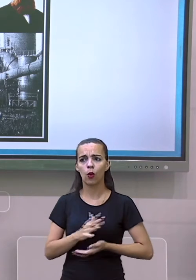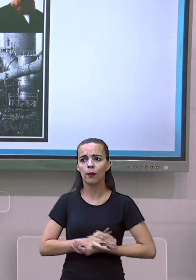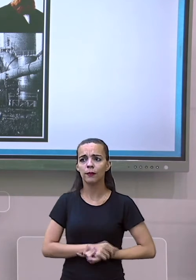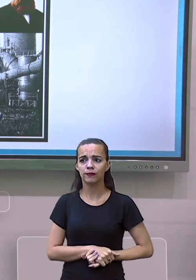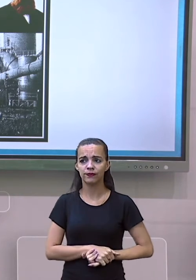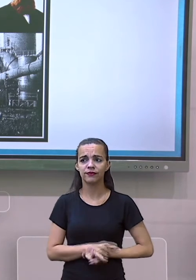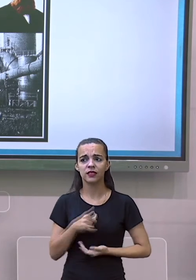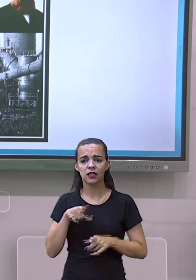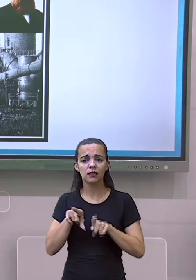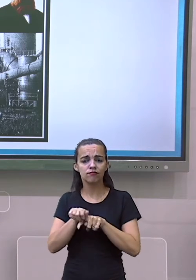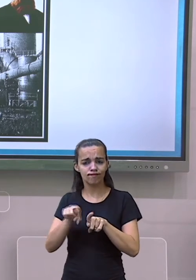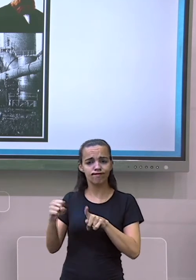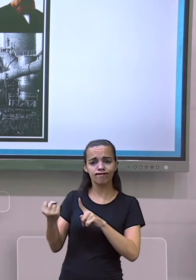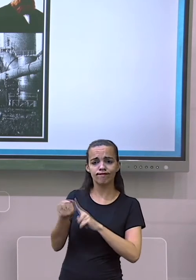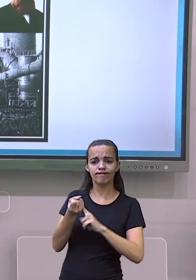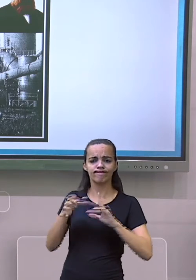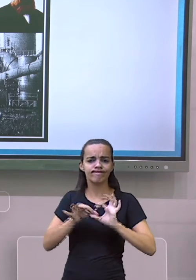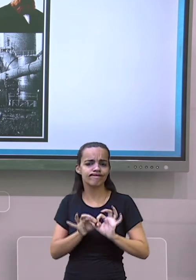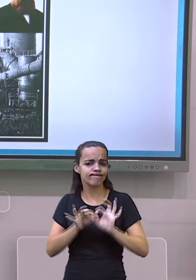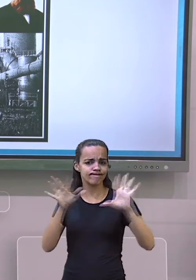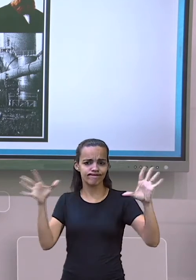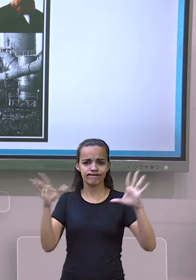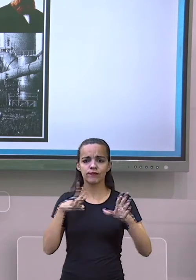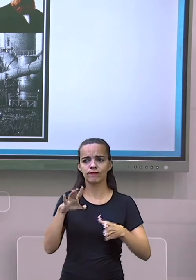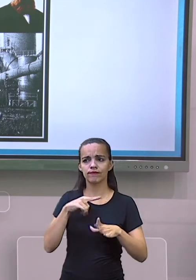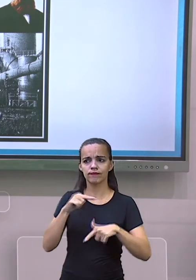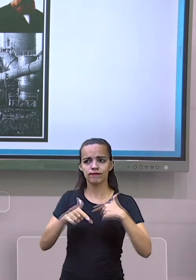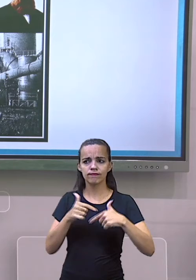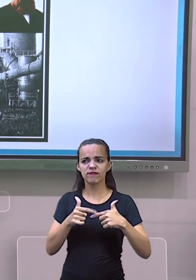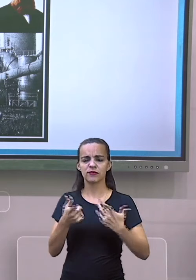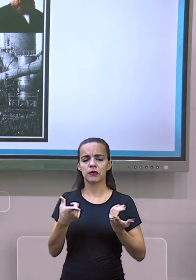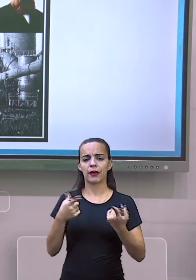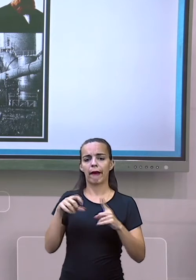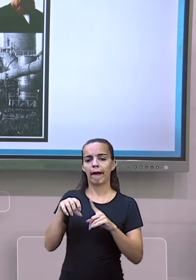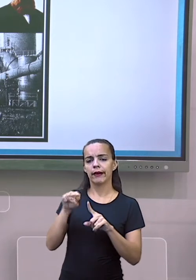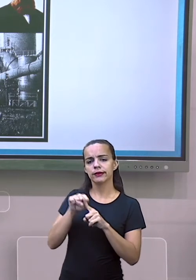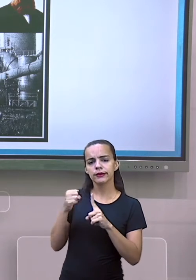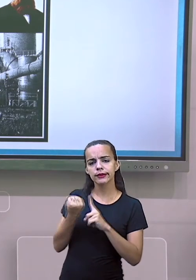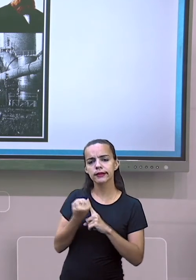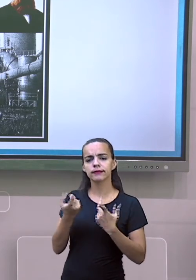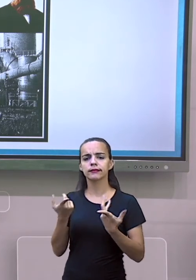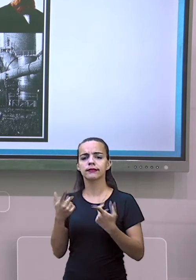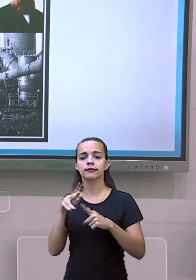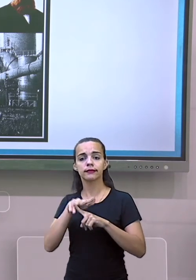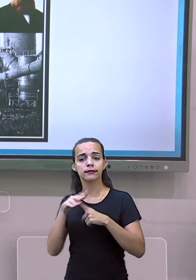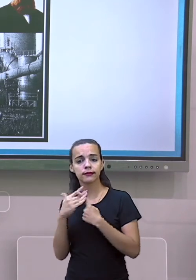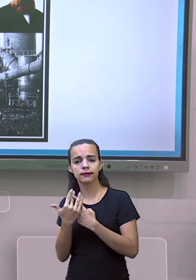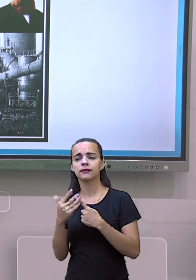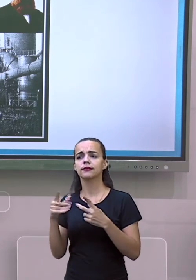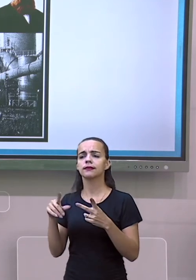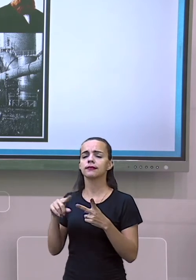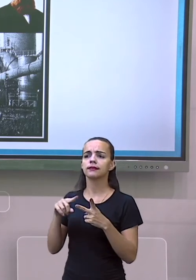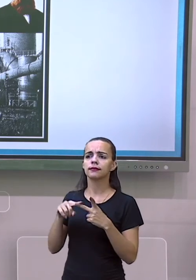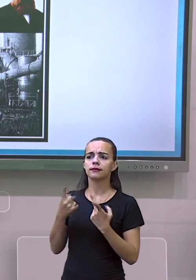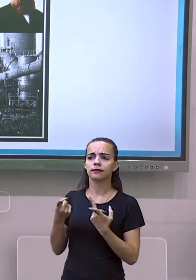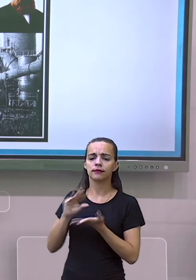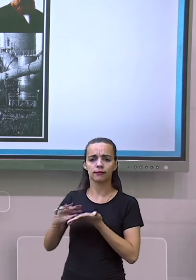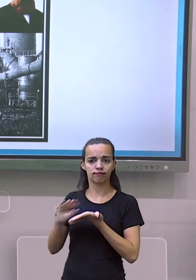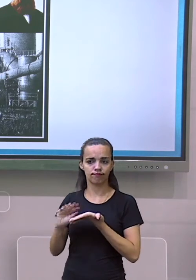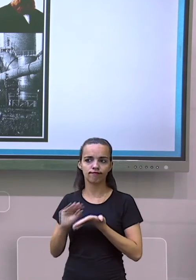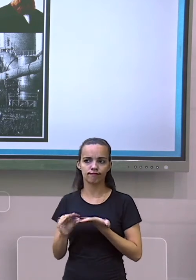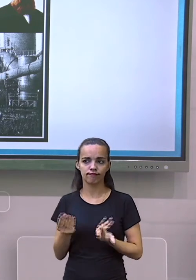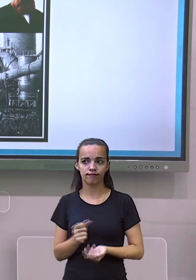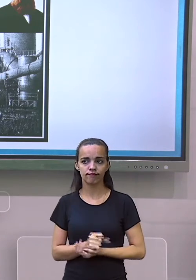a sociedade seria livre sem classes. O socialismo faria a transição para o comunismo.